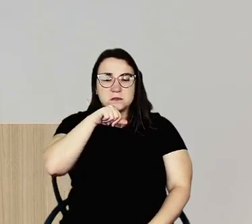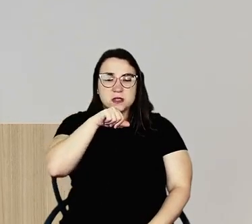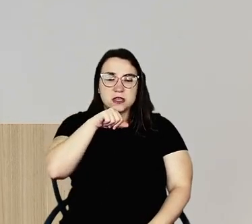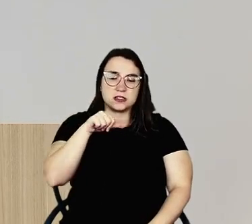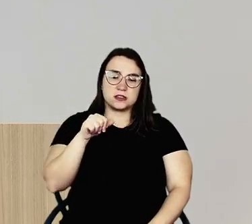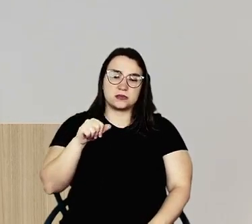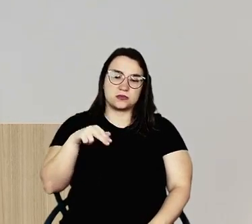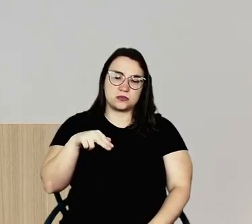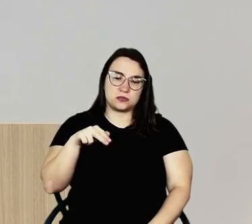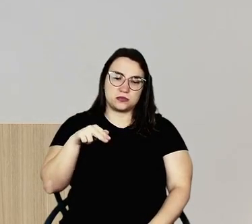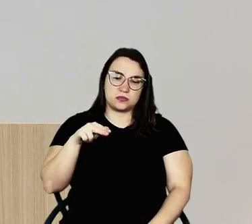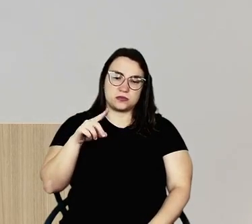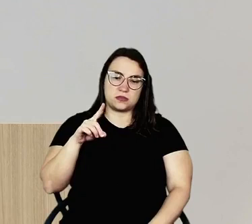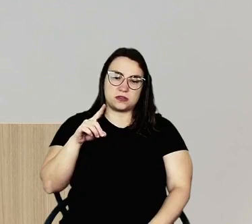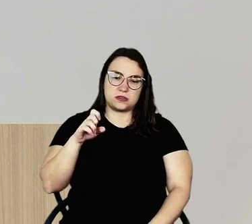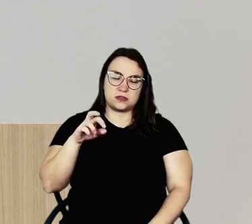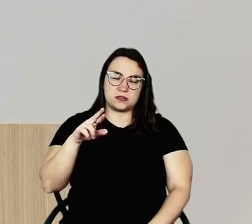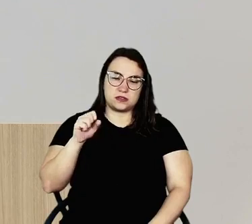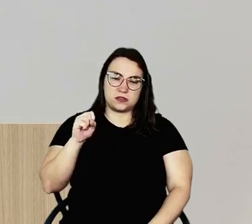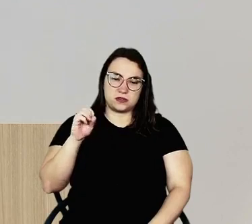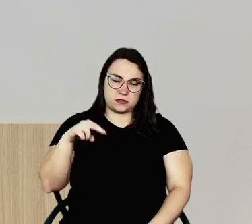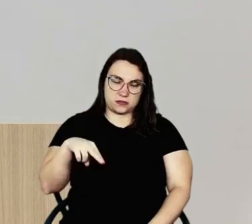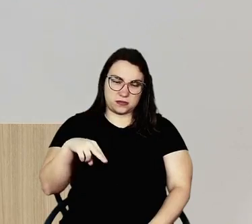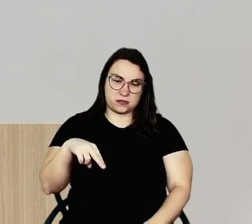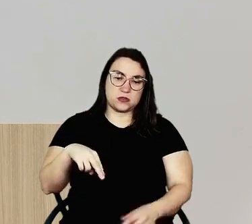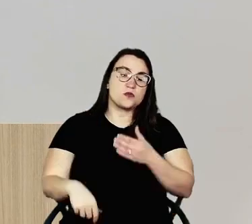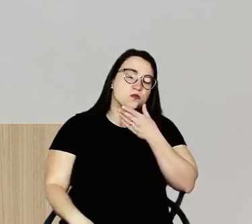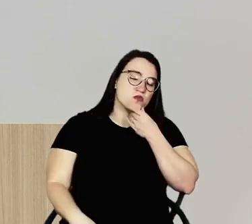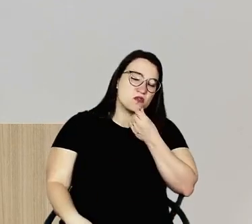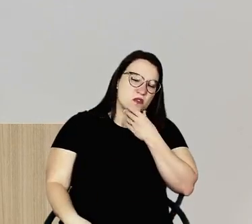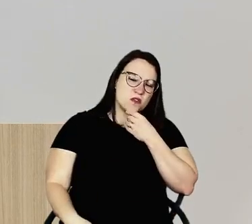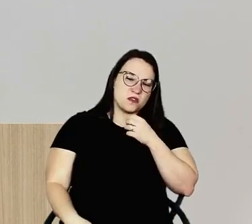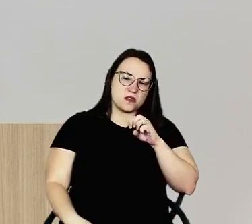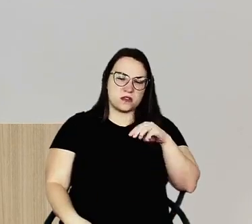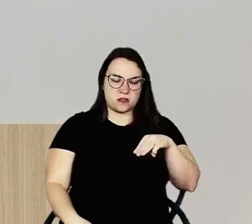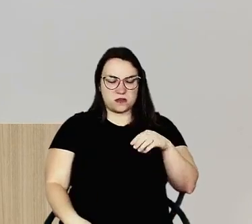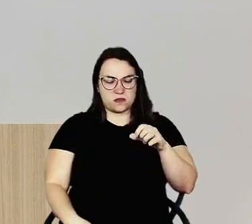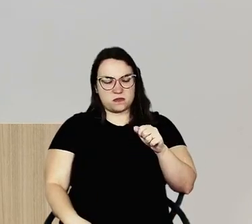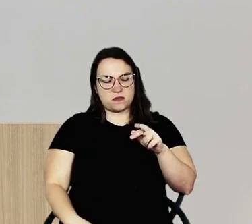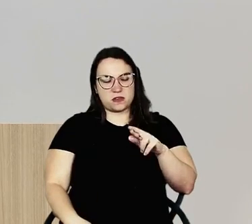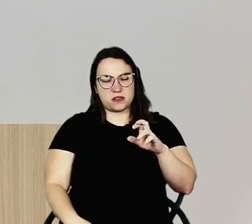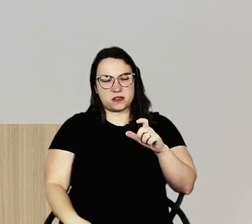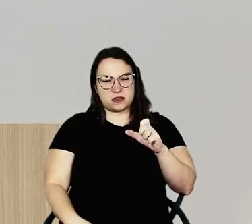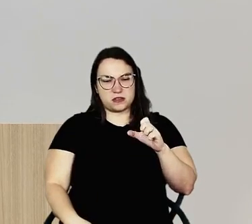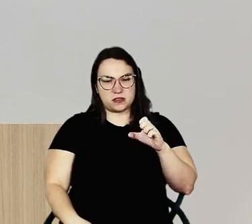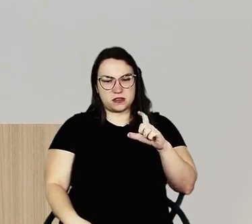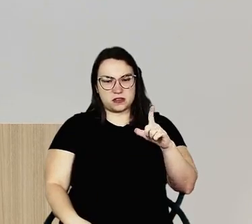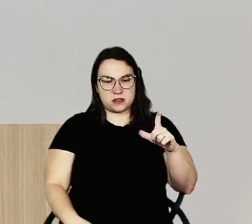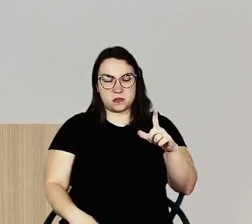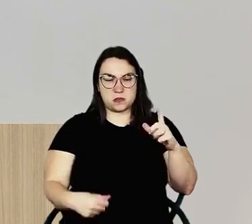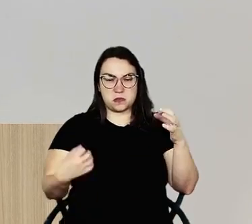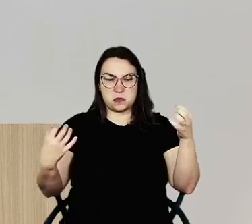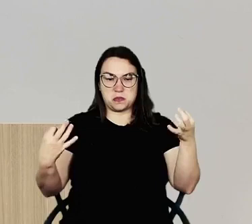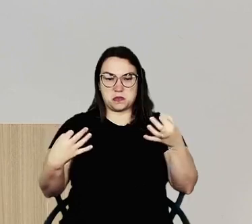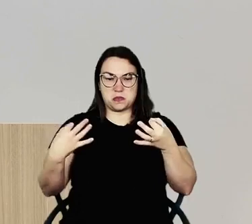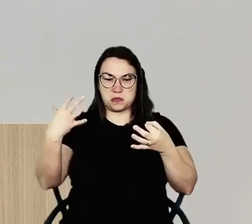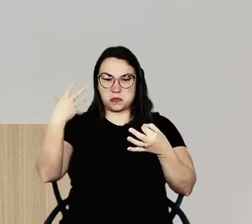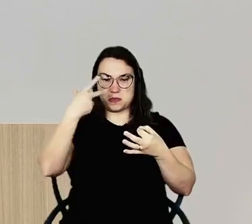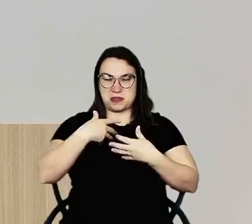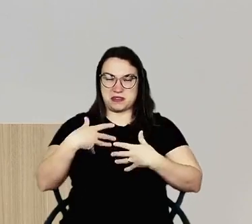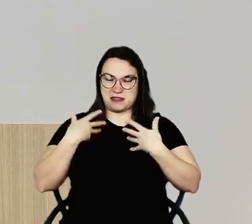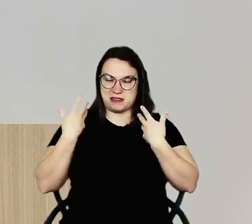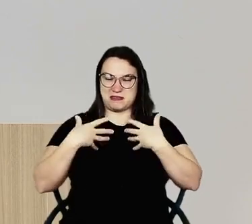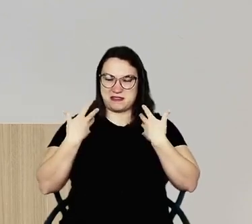bertolot o Mis melhor idade foi o Marciano Martins uma elegância uma alegria que